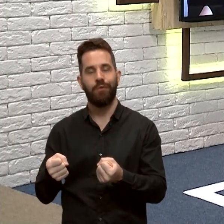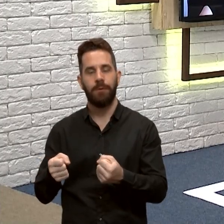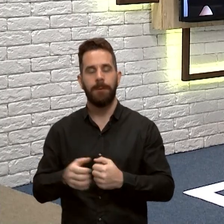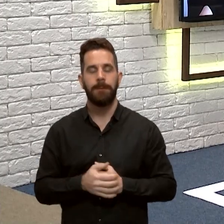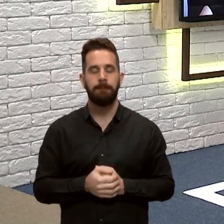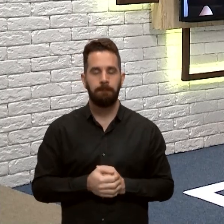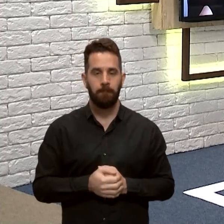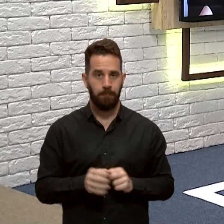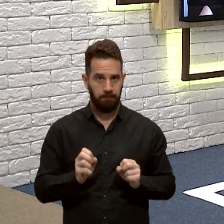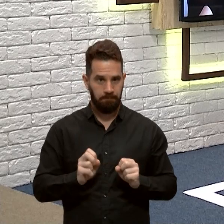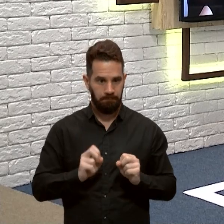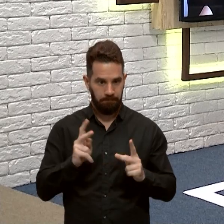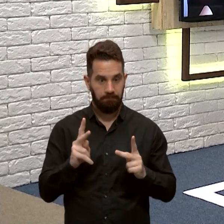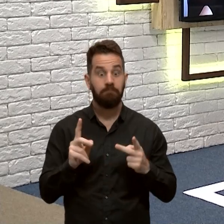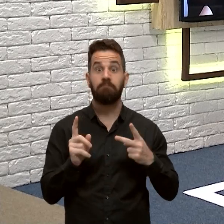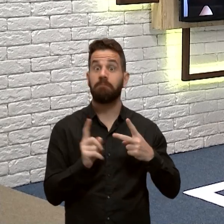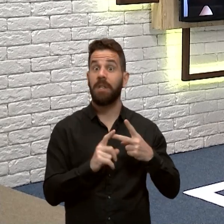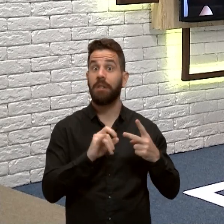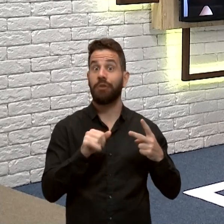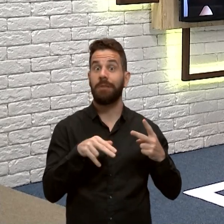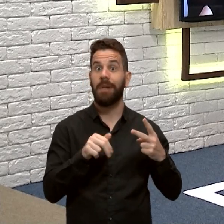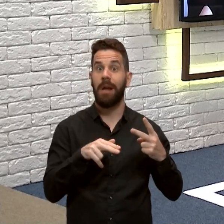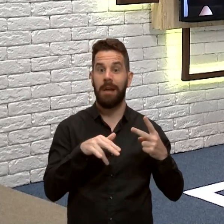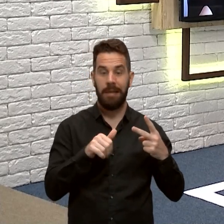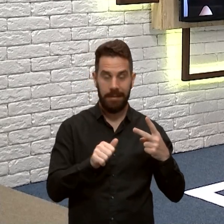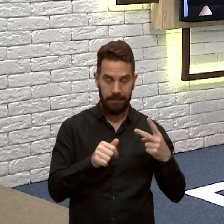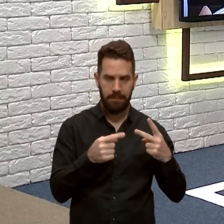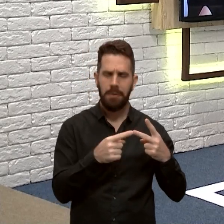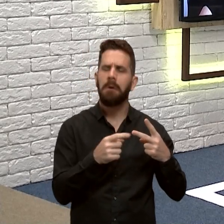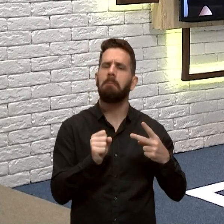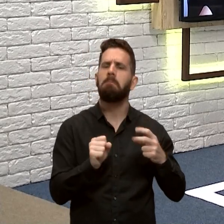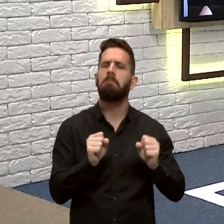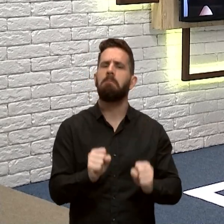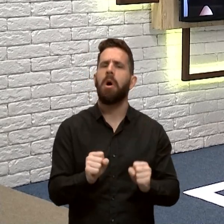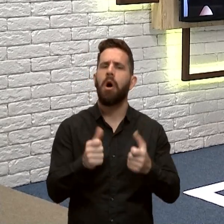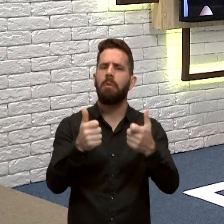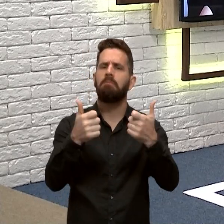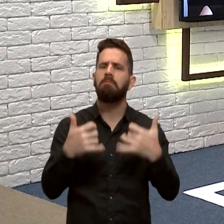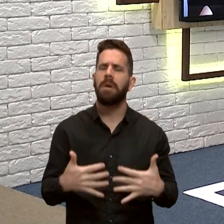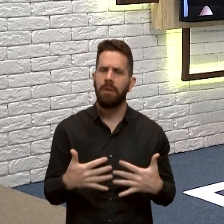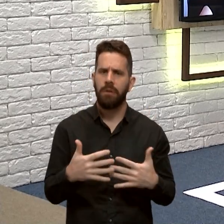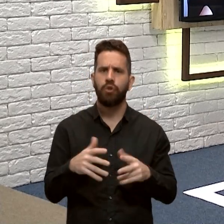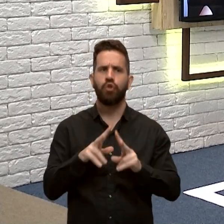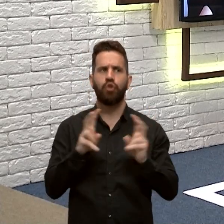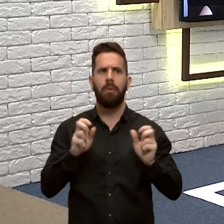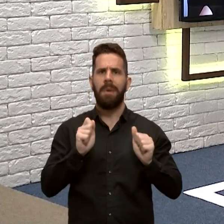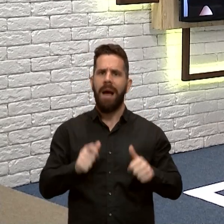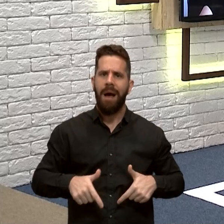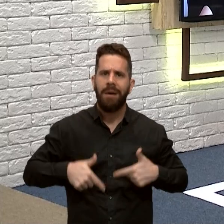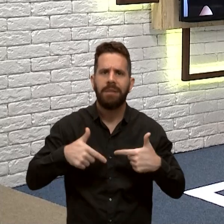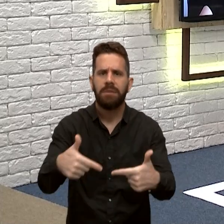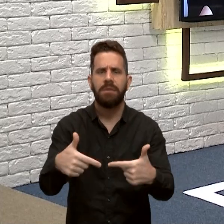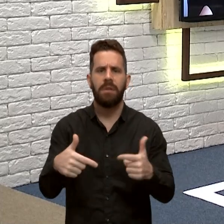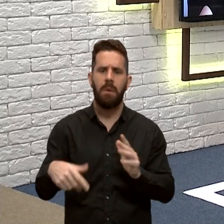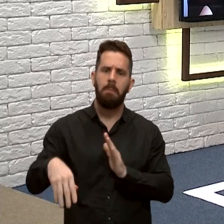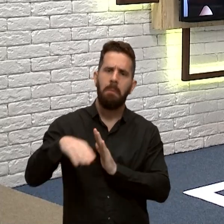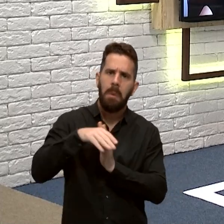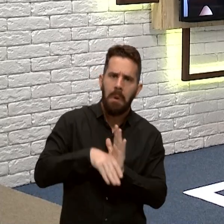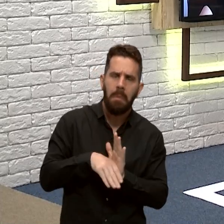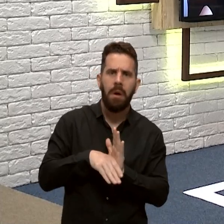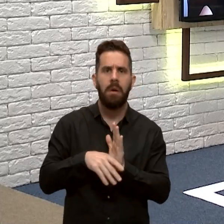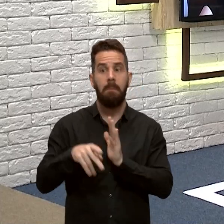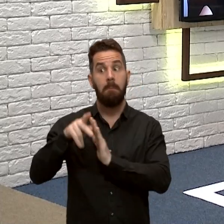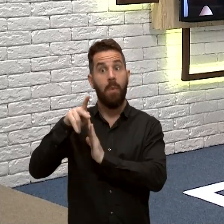passar a palavra para a Janaína. Professora Janaína, a senhora poderia contar para a gente um pouco mais das ações que estão sendo desenvolvidas